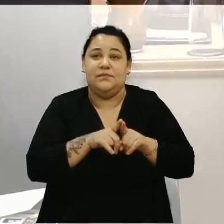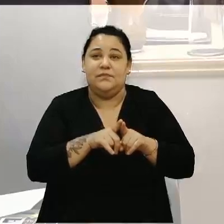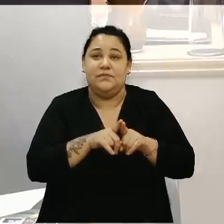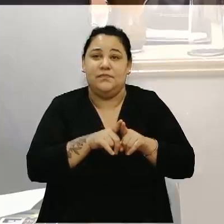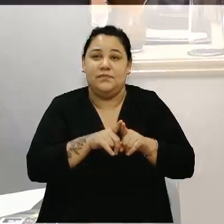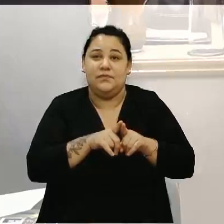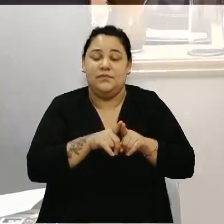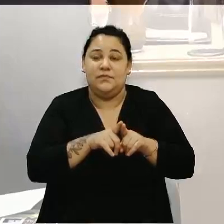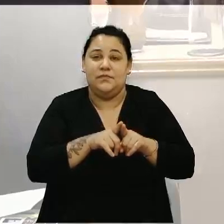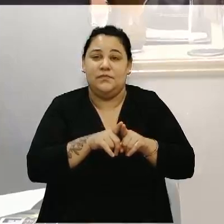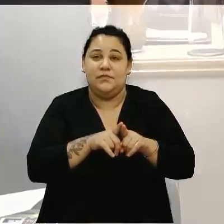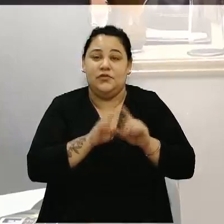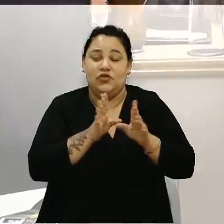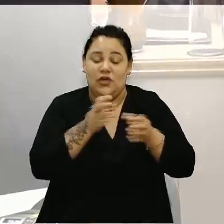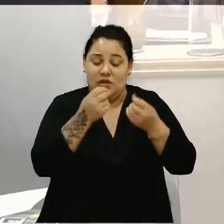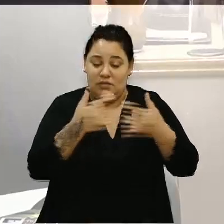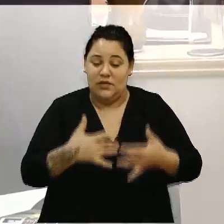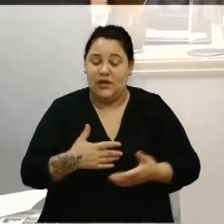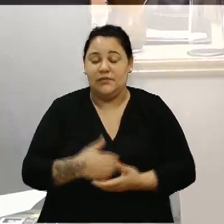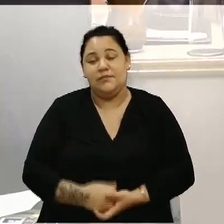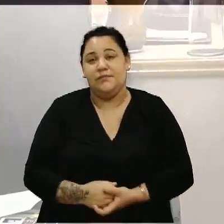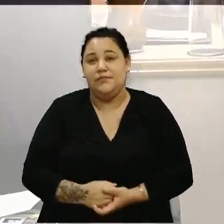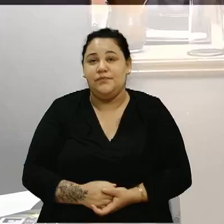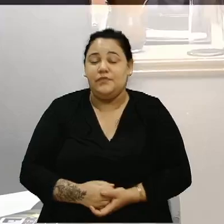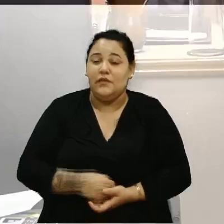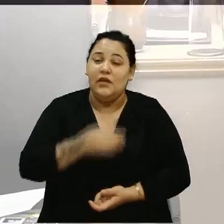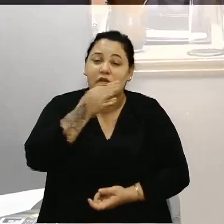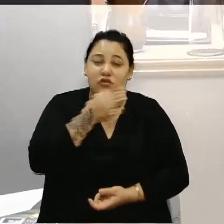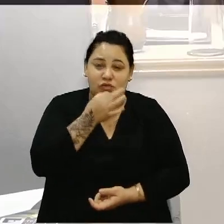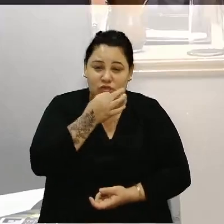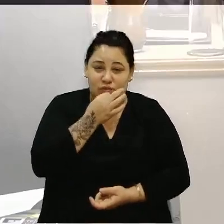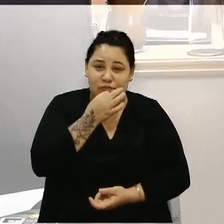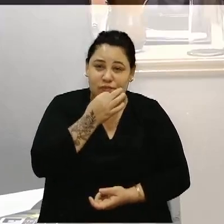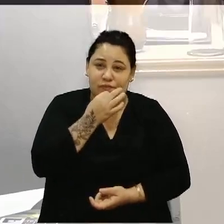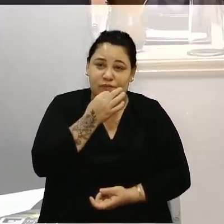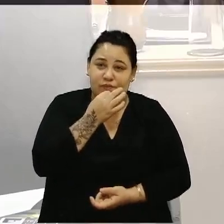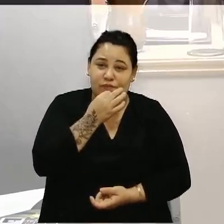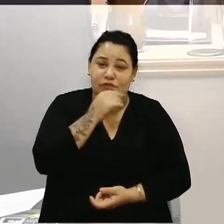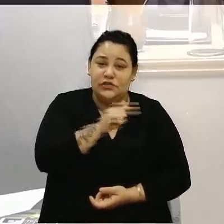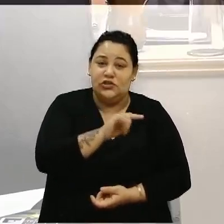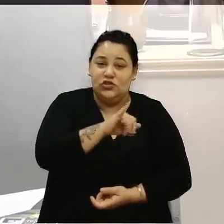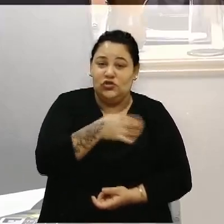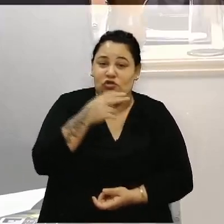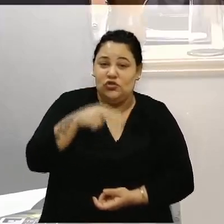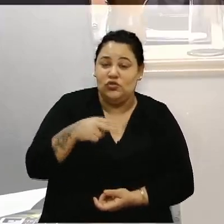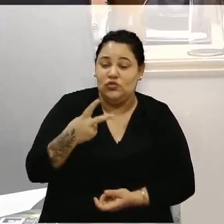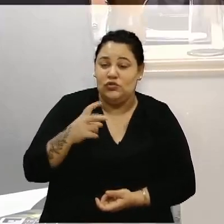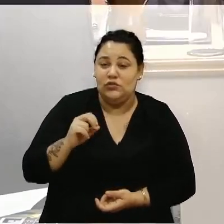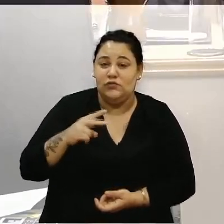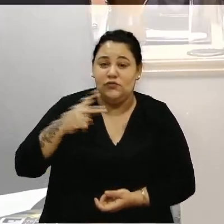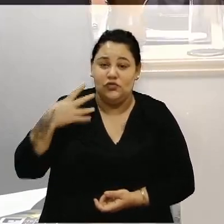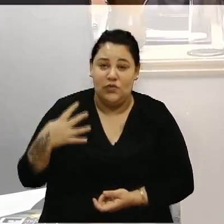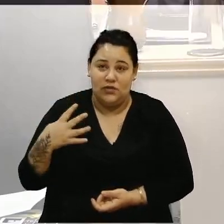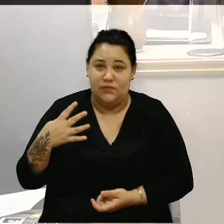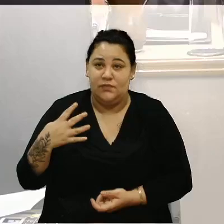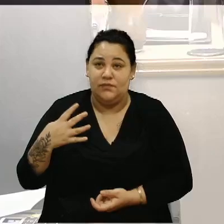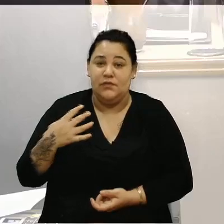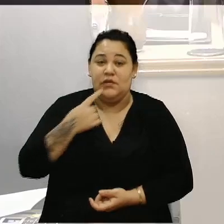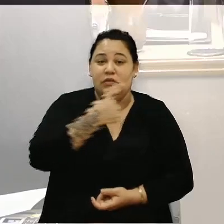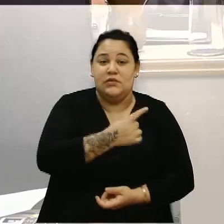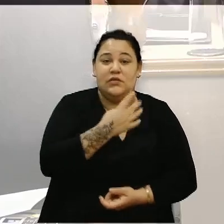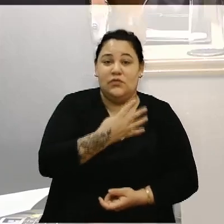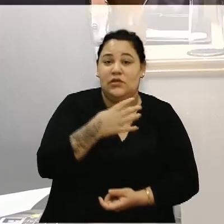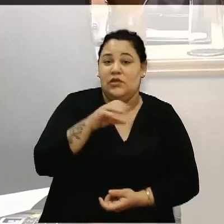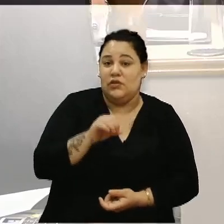em apreciação. Caxias do Sul, 7 de junho de 2024, 149